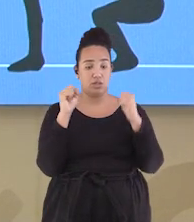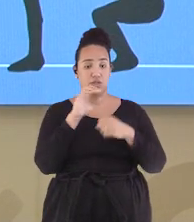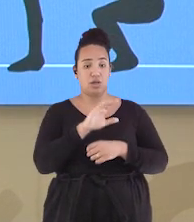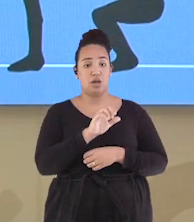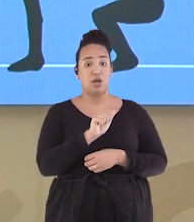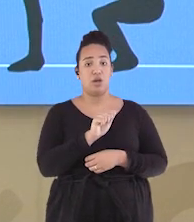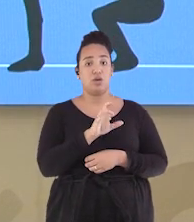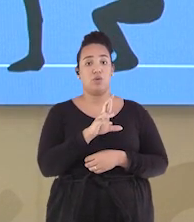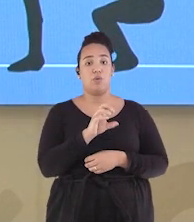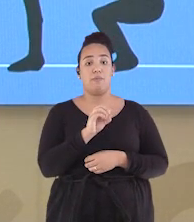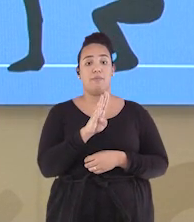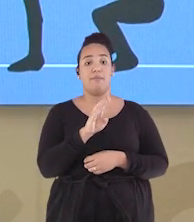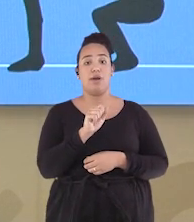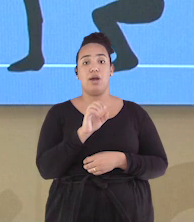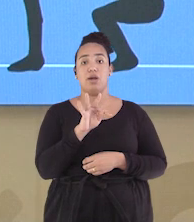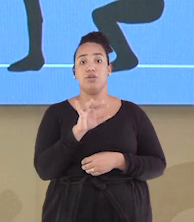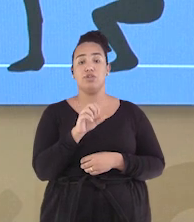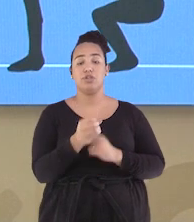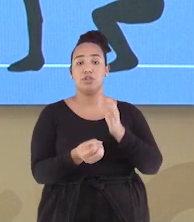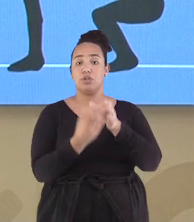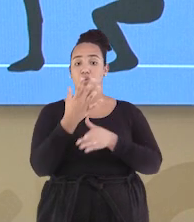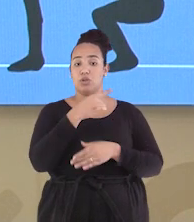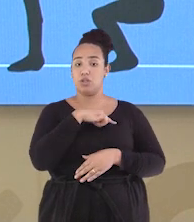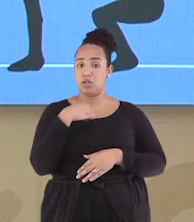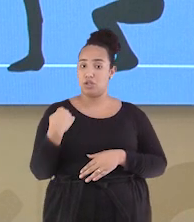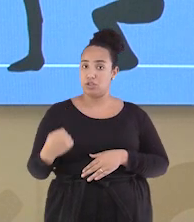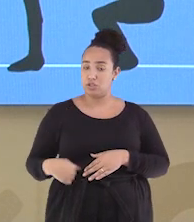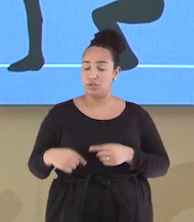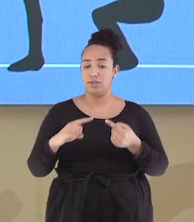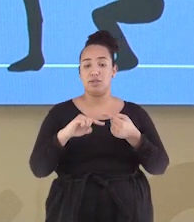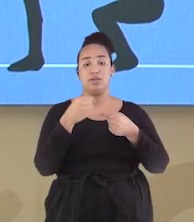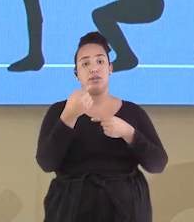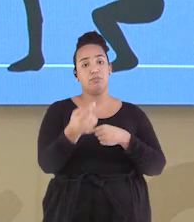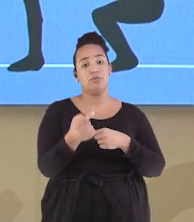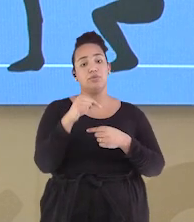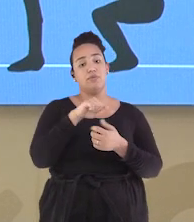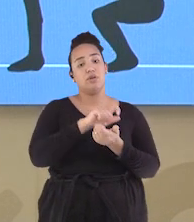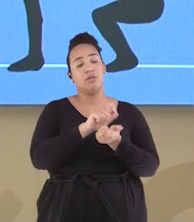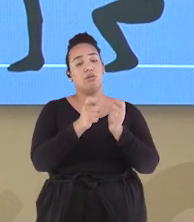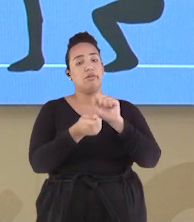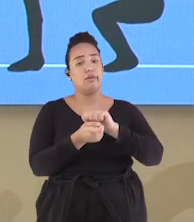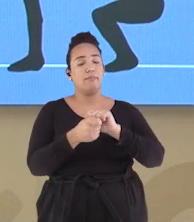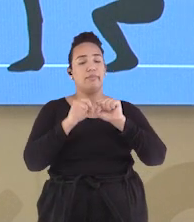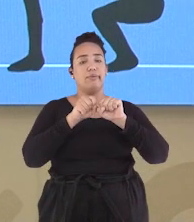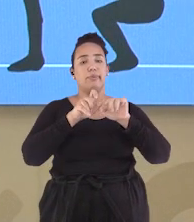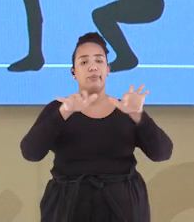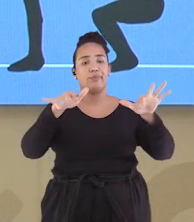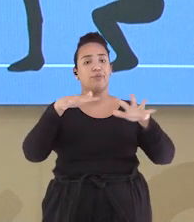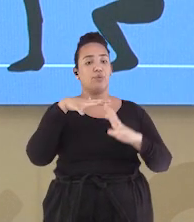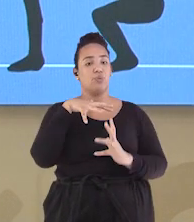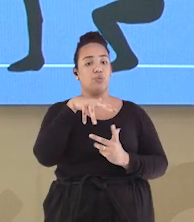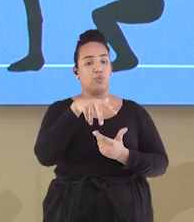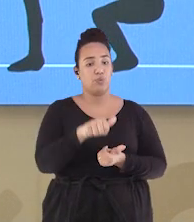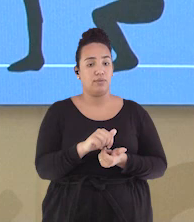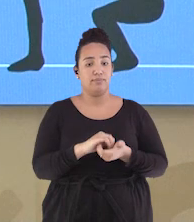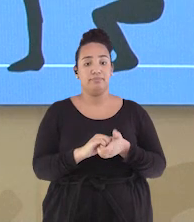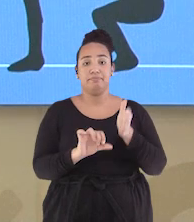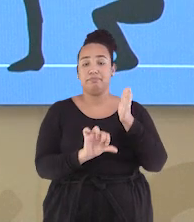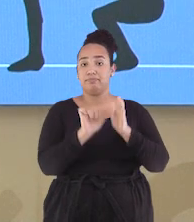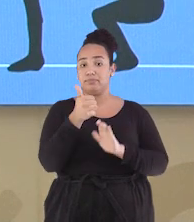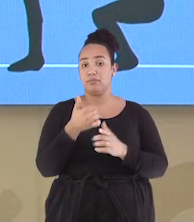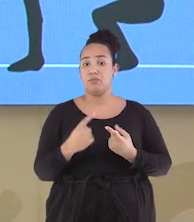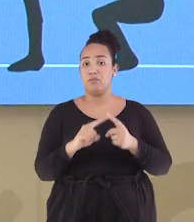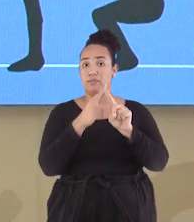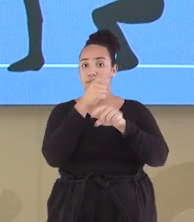da China. Com o passar do tempo, foi chegando adeptos e difundiu-se por todo o mundo. O primeiro torneio ocorreu